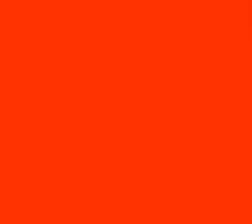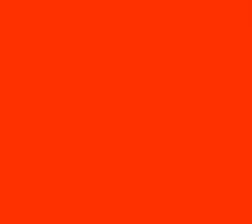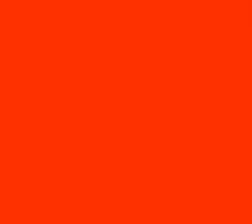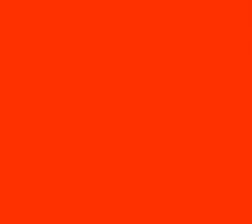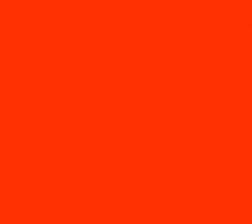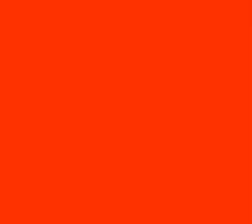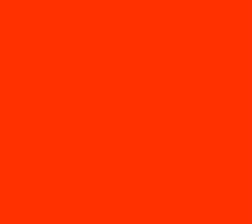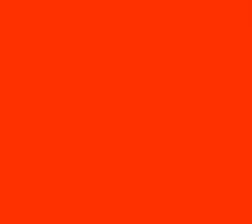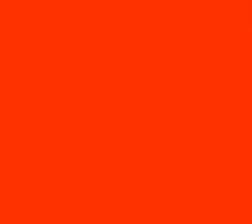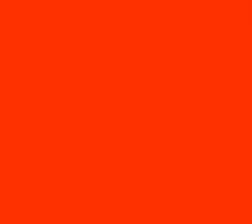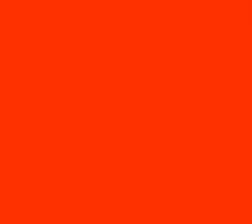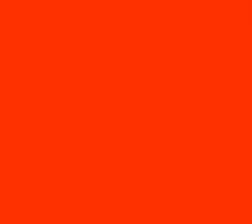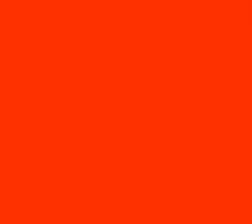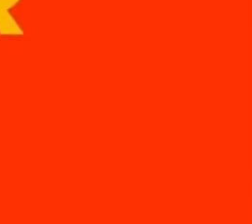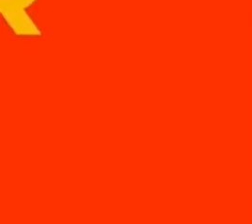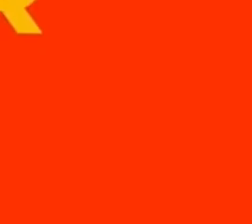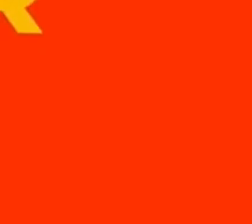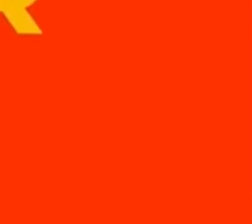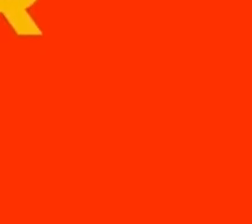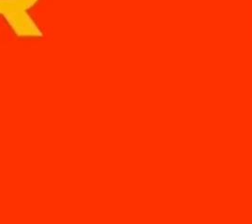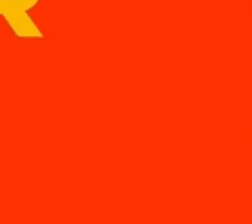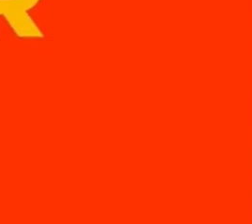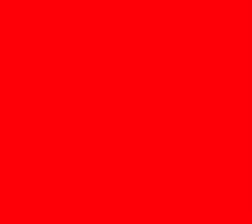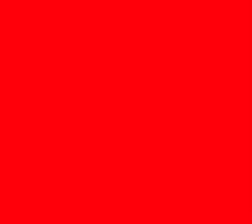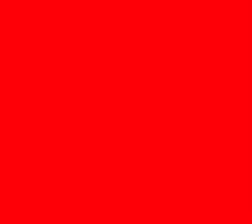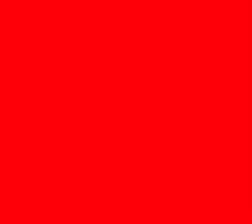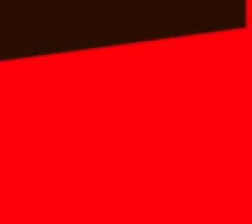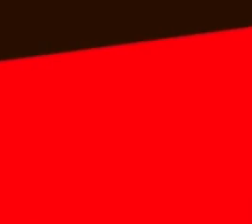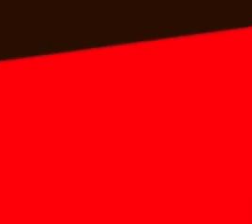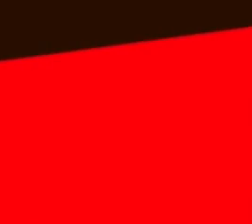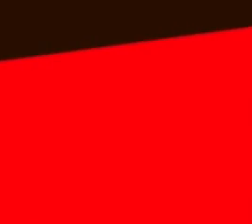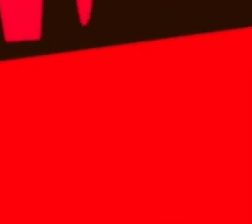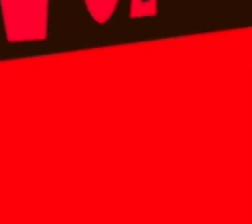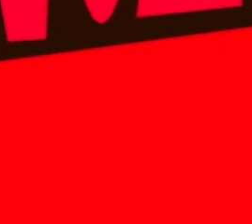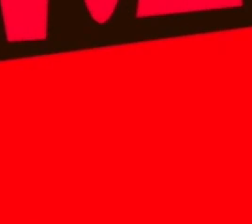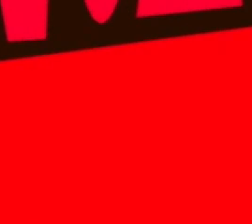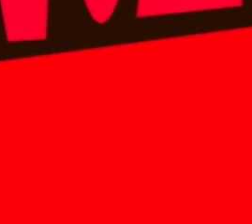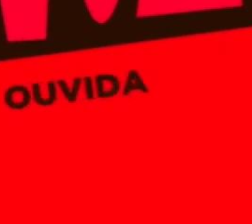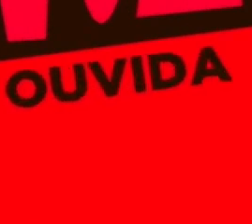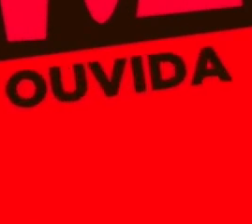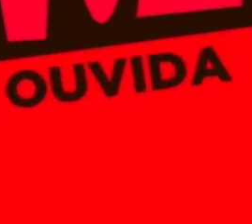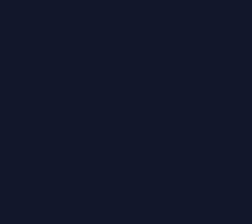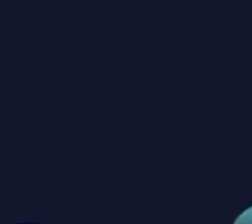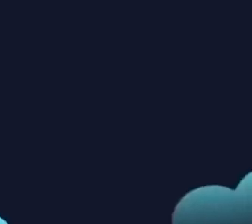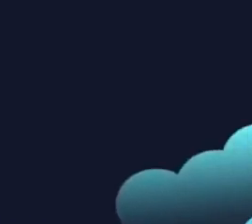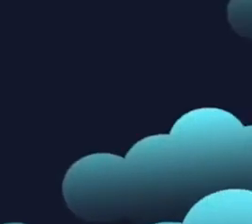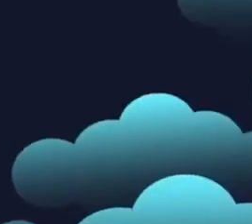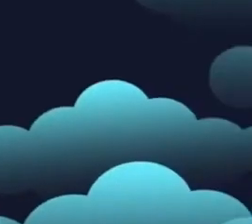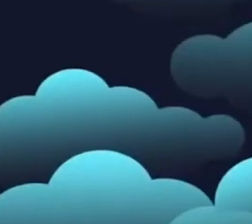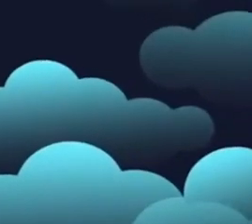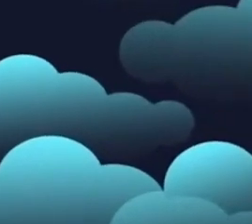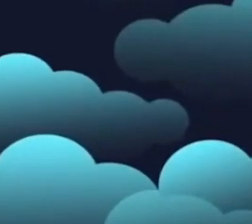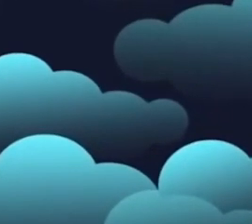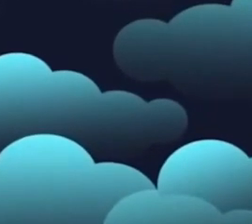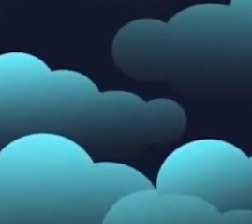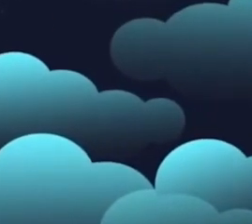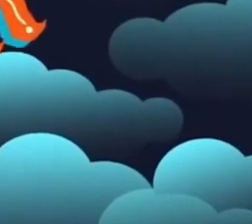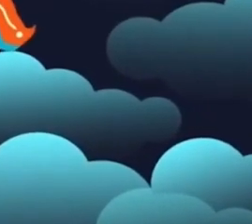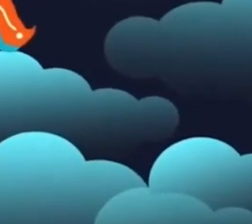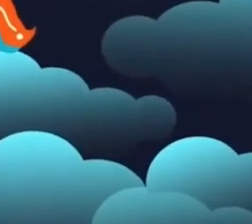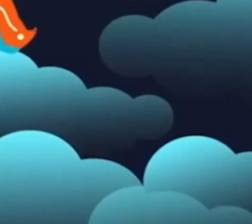sina, batalhando pra vencer. Tenho voz pra ser ouvida,